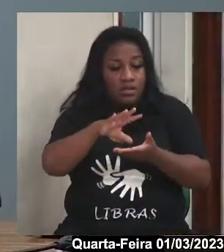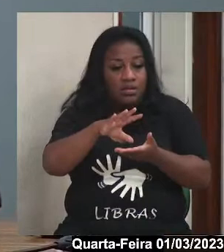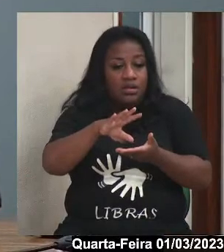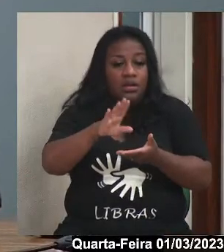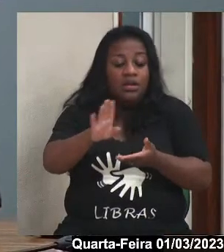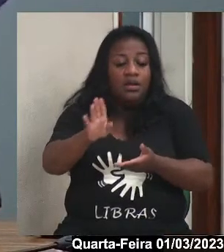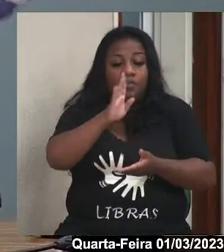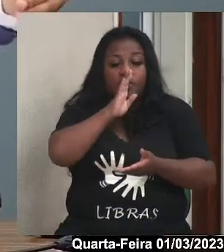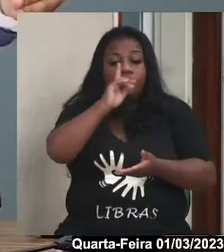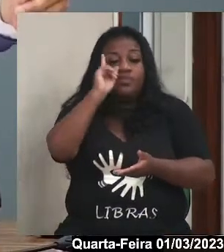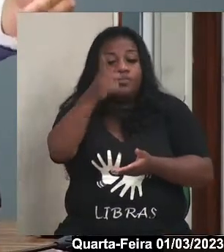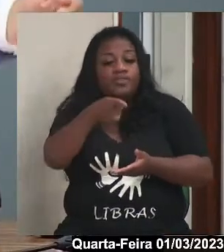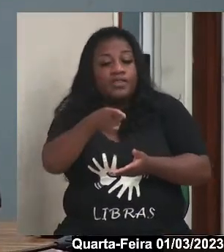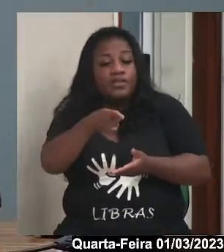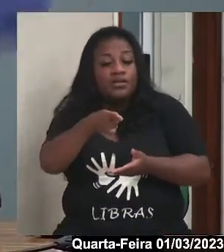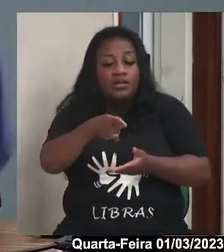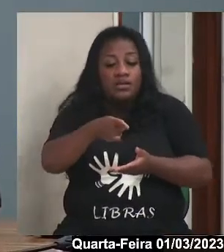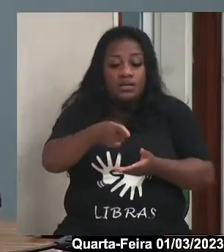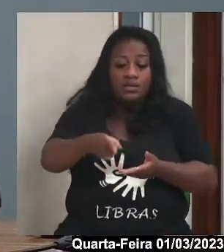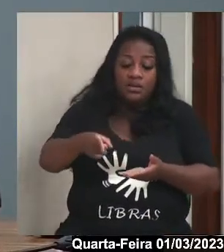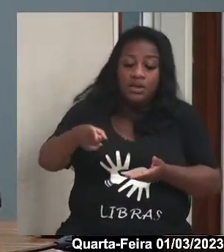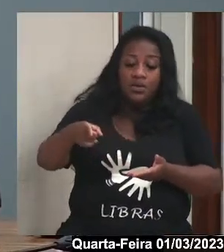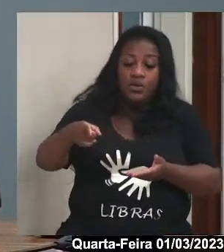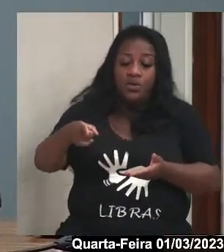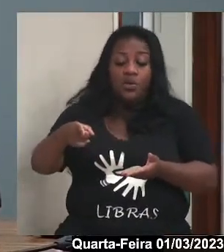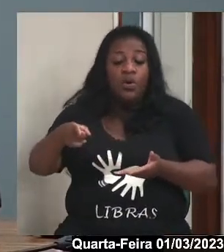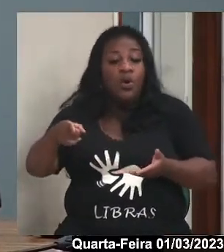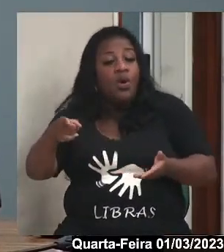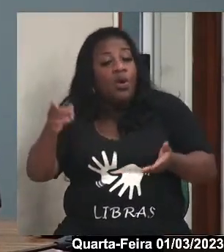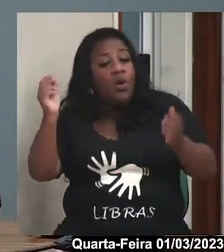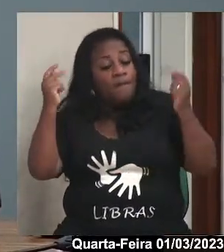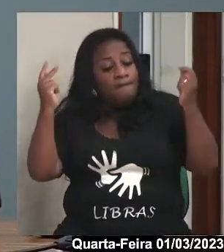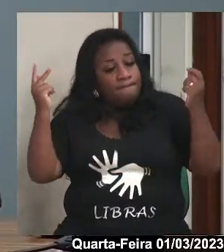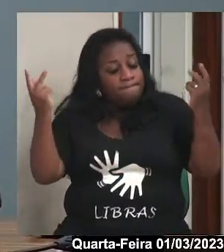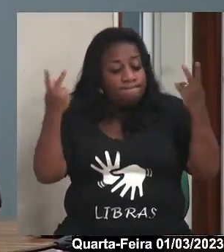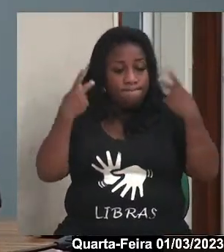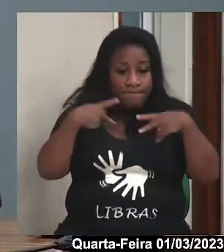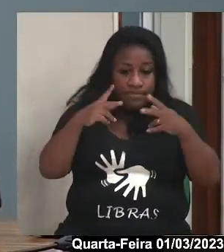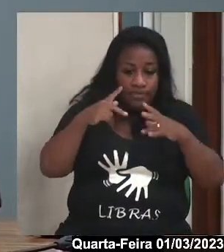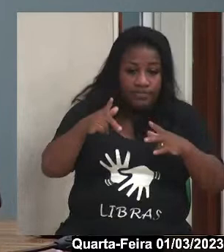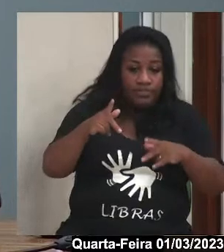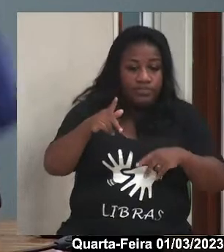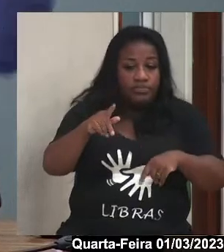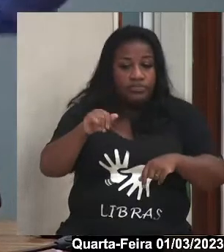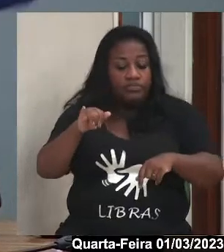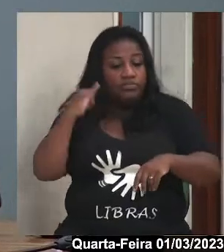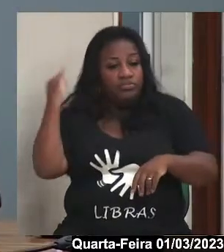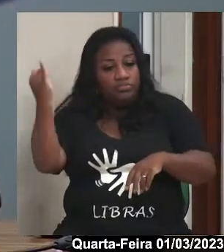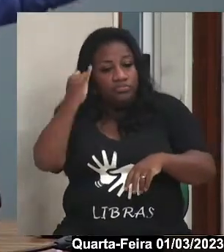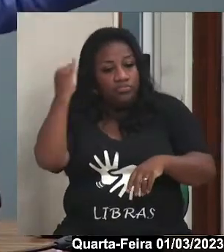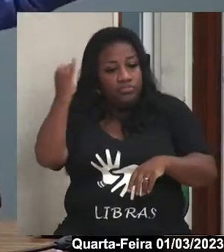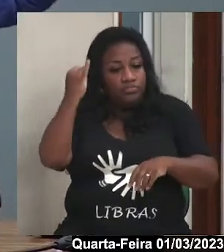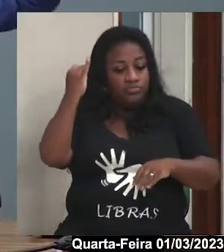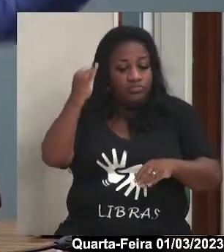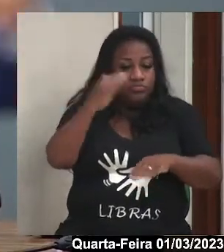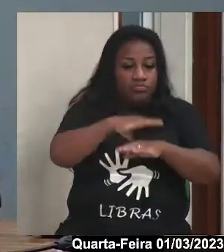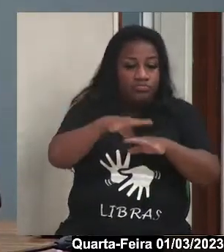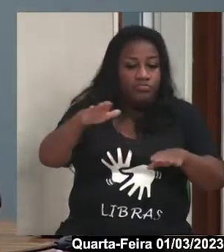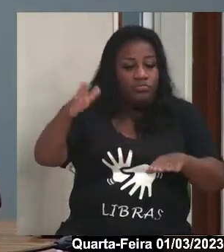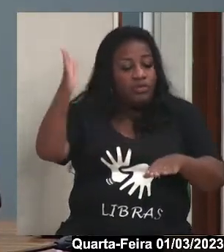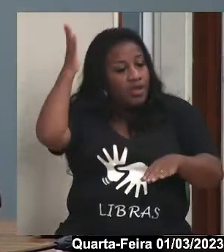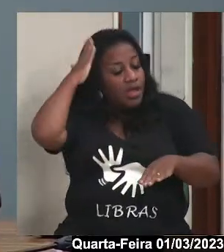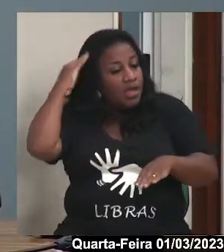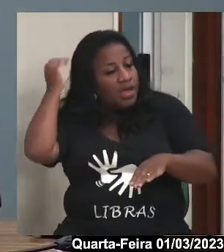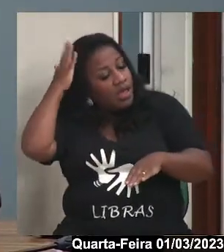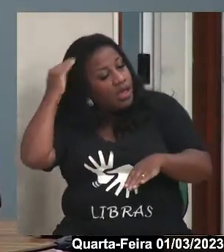discurso mentiroso da oposição que diz que o prefeito tem algum tipo de acordo com empresas que vêm para cá. Porque se tivesse acordo, passava a mão